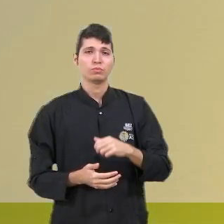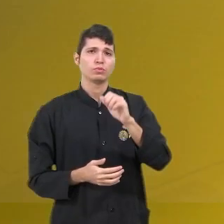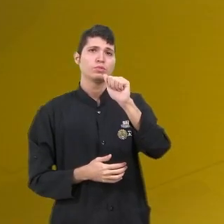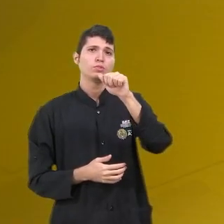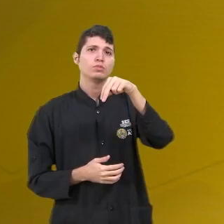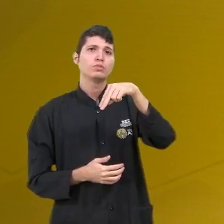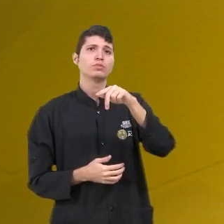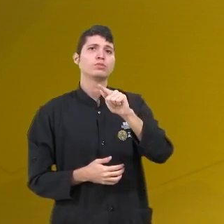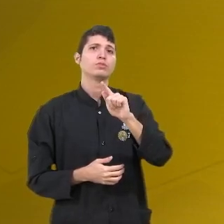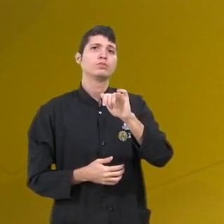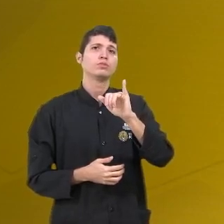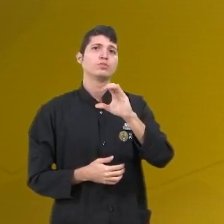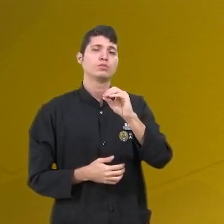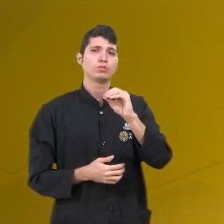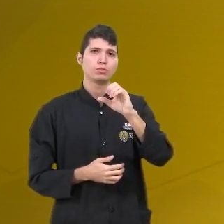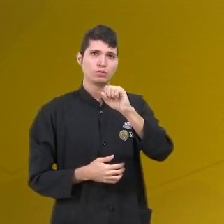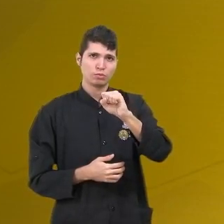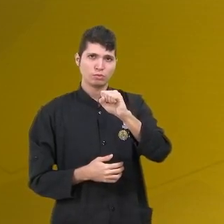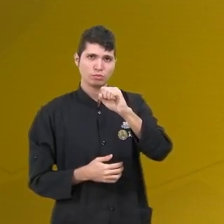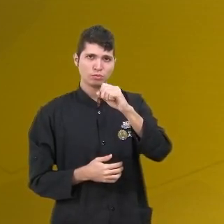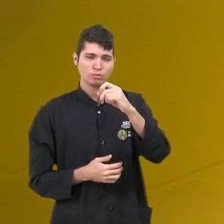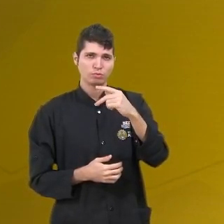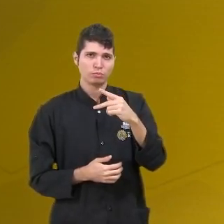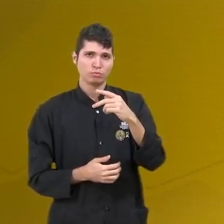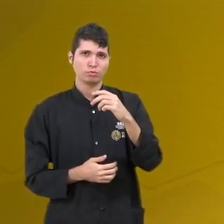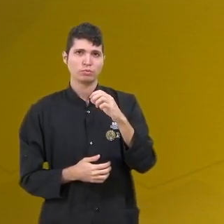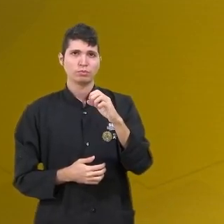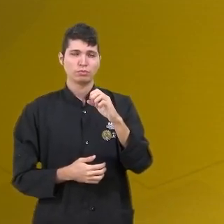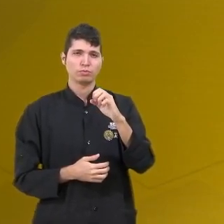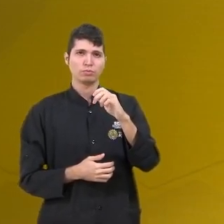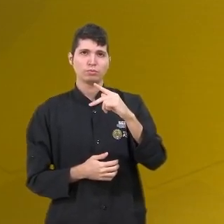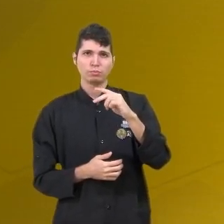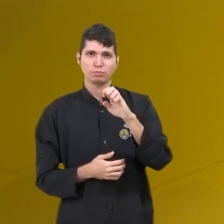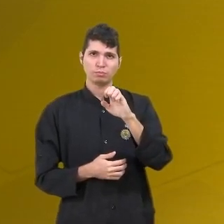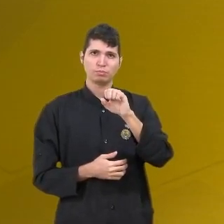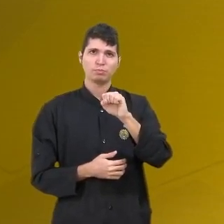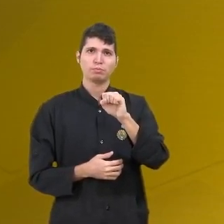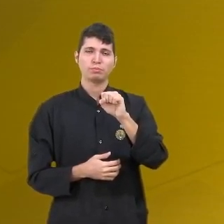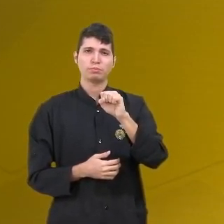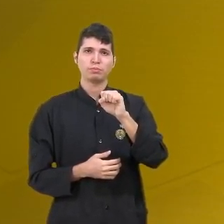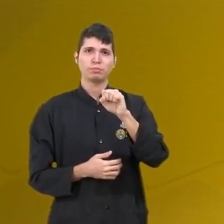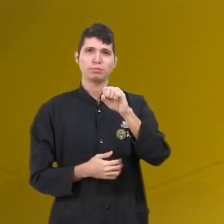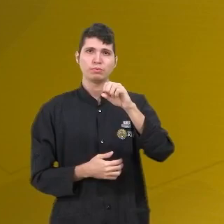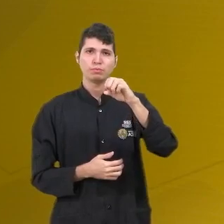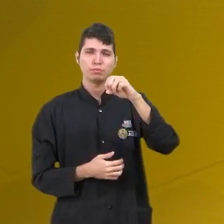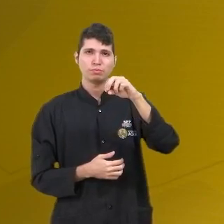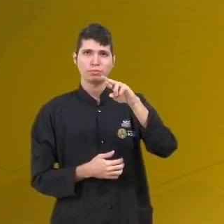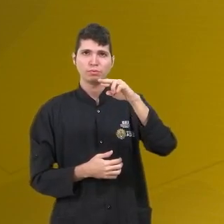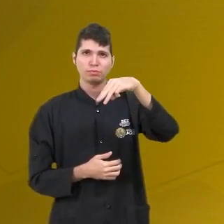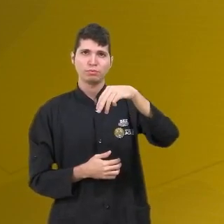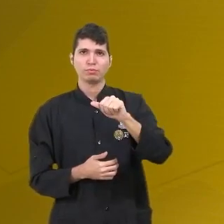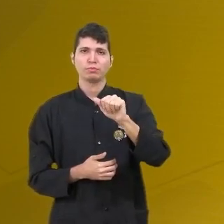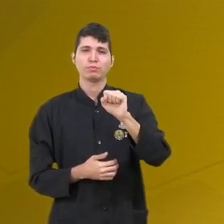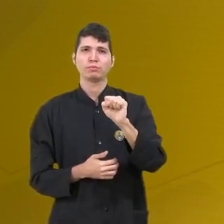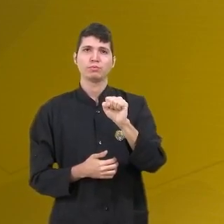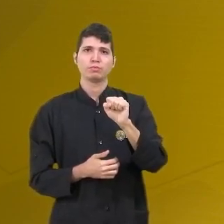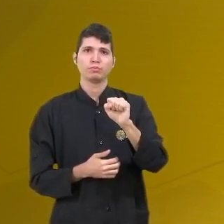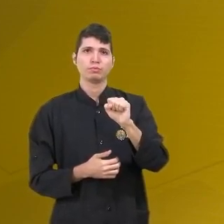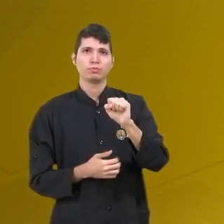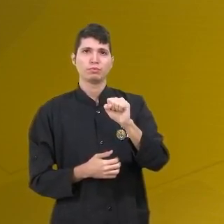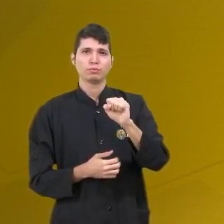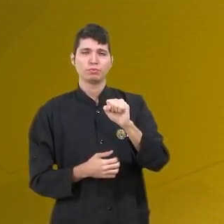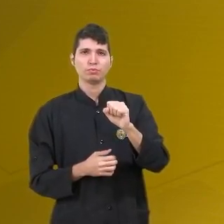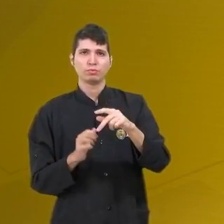angiospermas? Angiospermas, elas apresentam, diferente de todas as outras, flores e frutos.